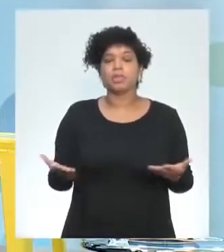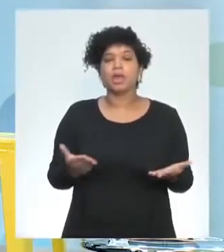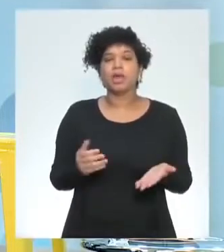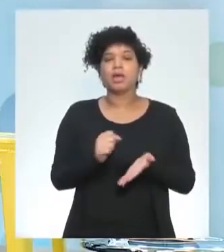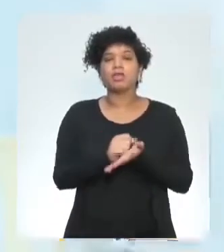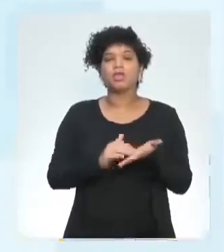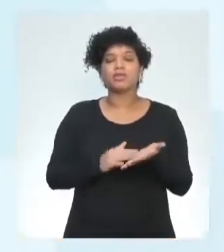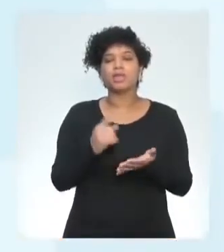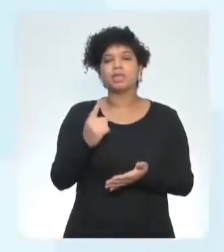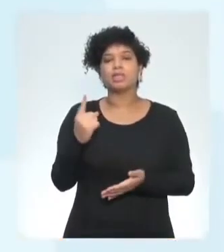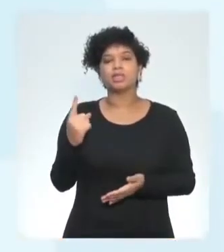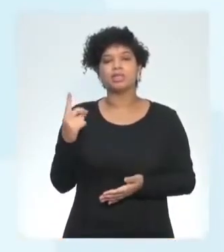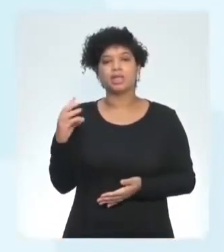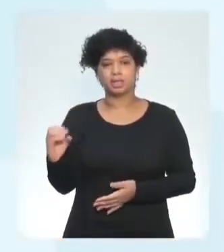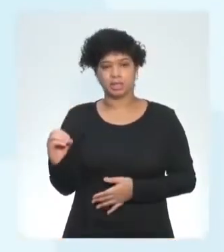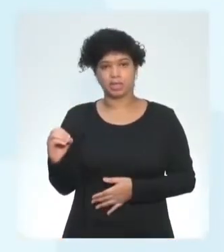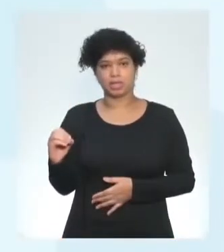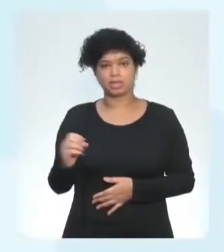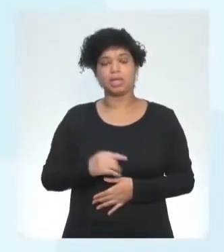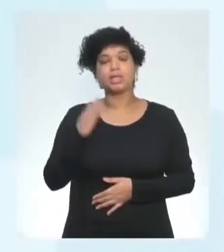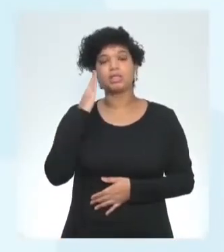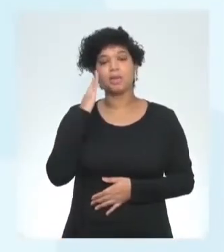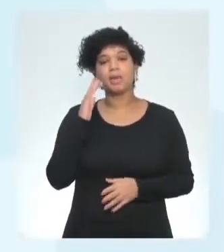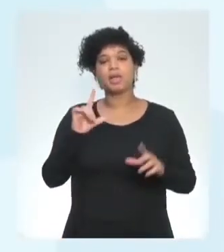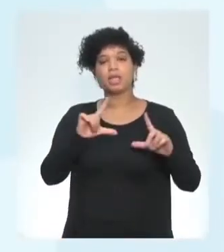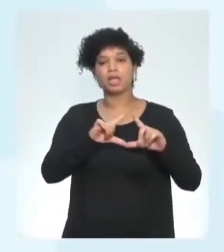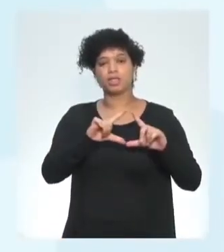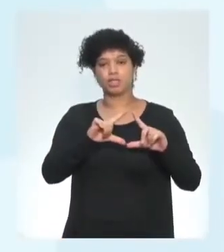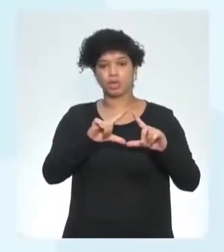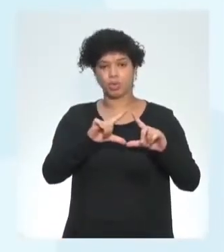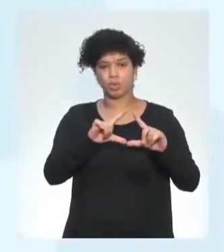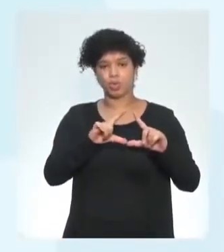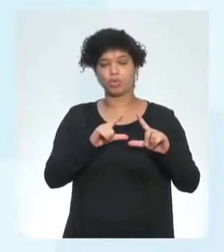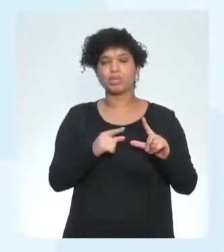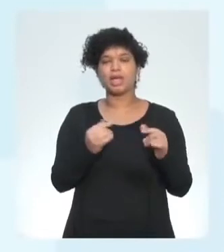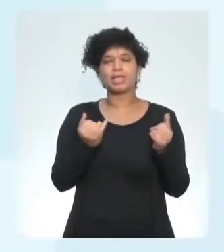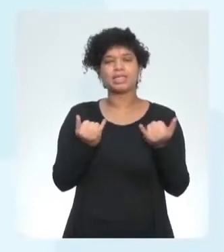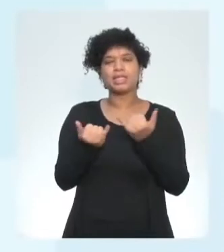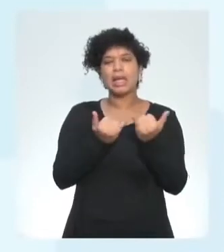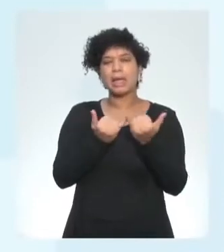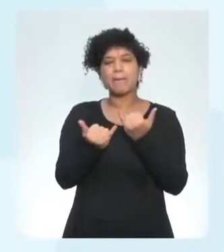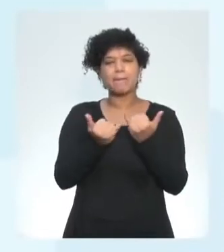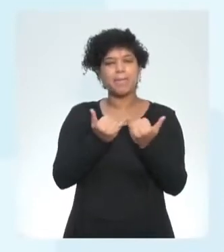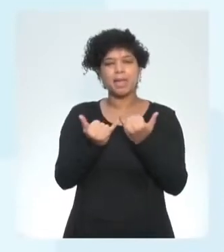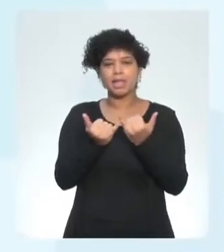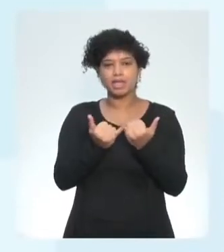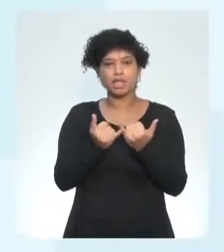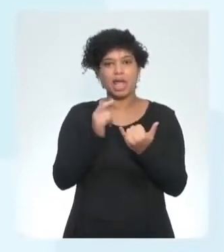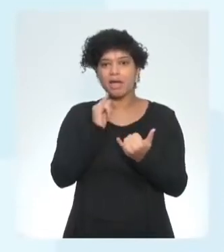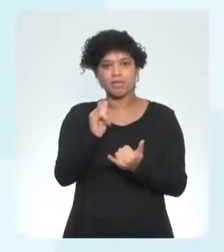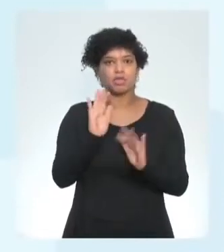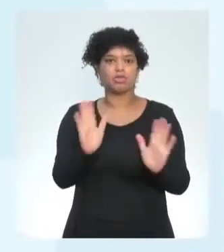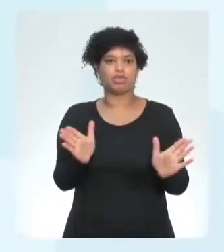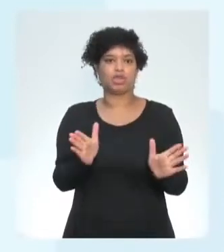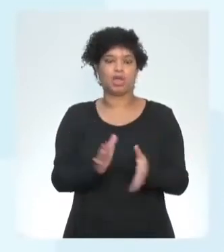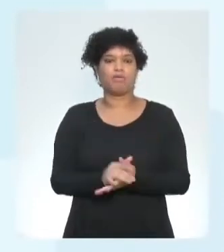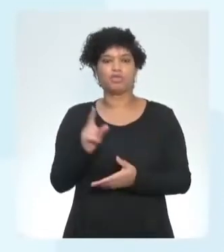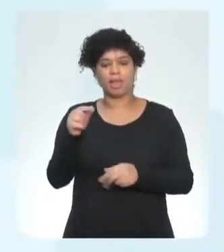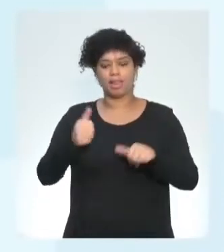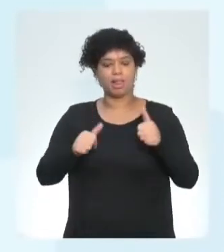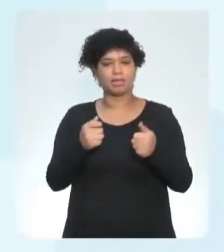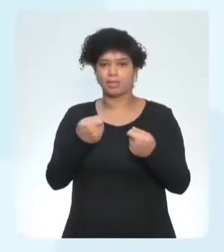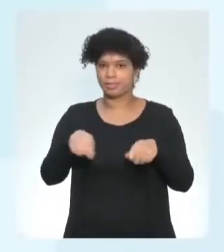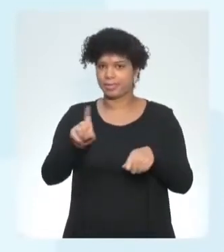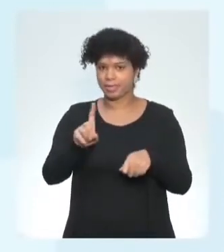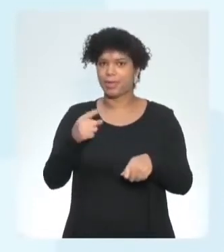página 110. Sabendo que os triângulos a seguir são semelhantes, pronto, ele já está afirmando, tá? Então você não tem que analisar